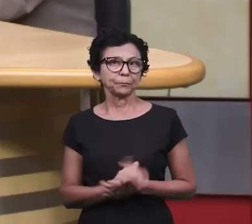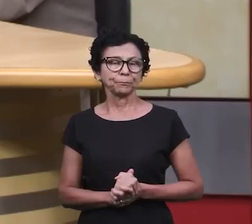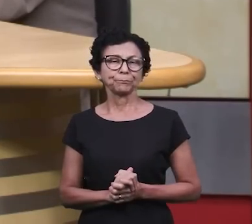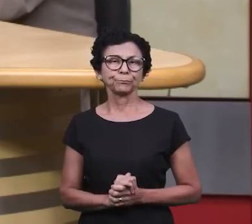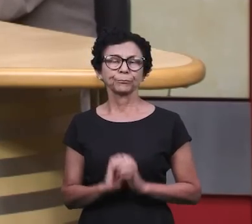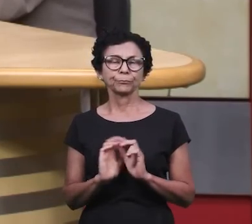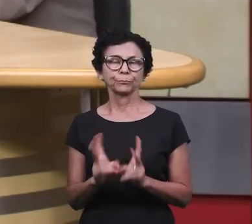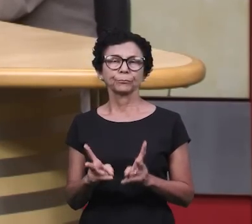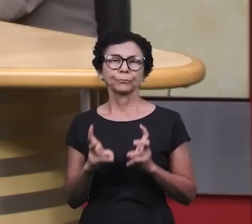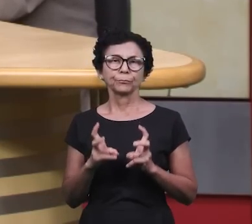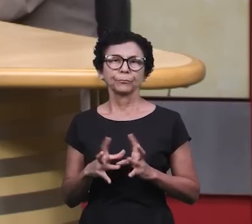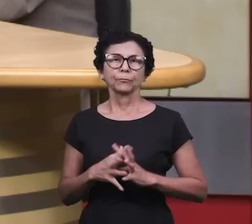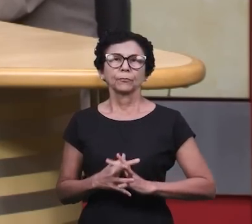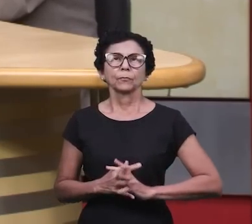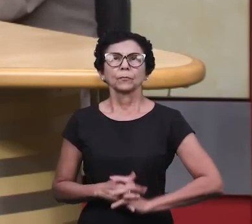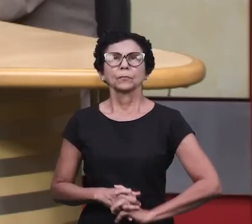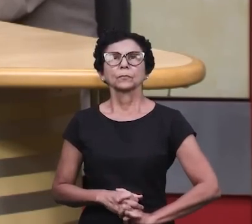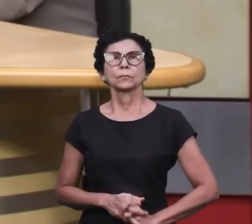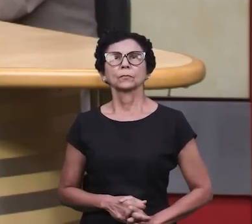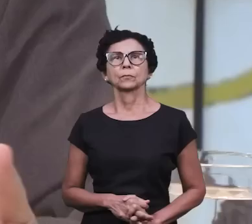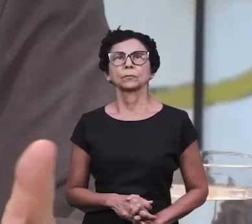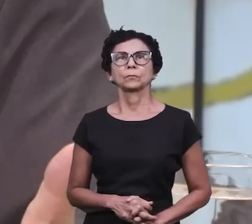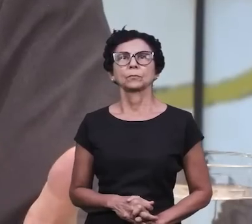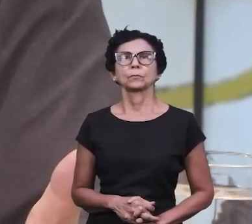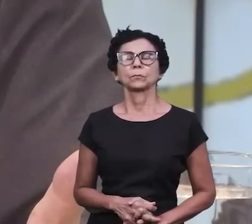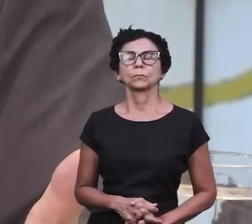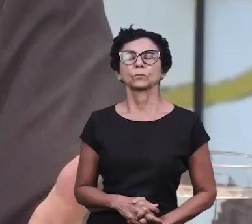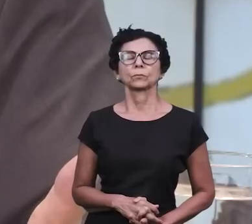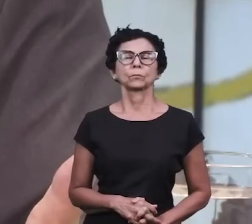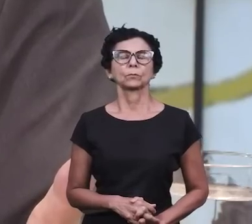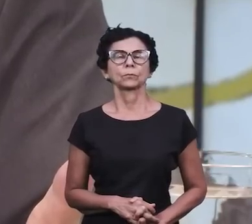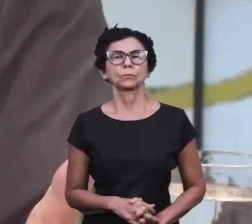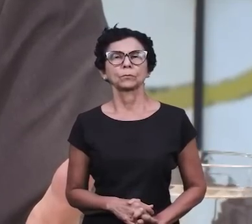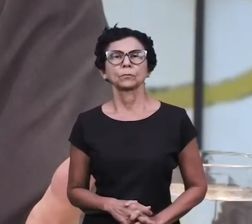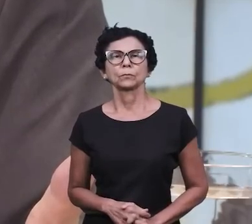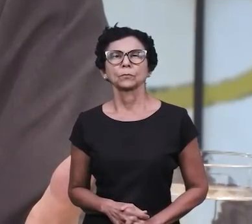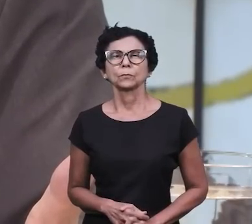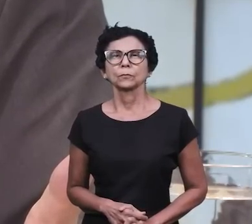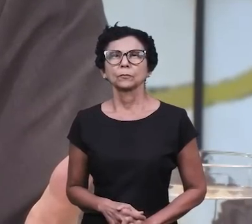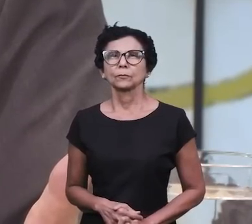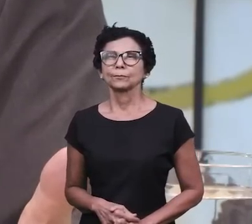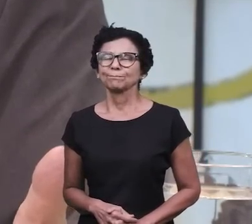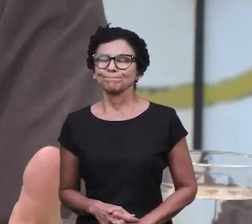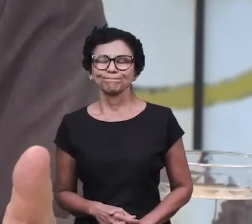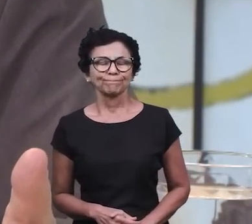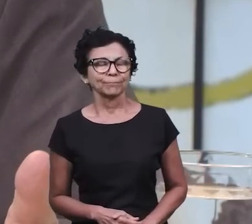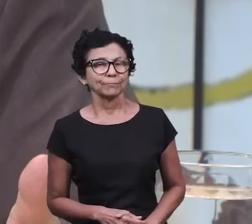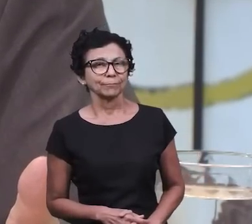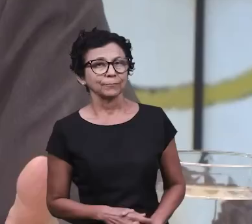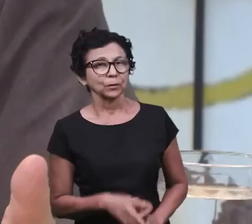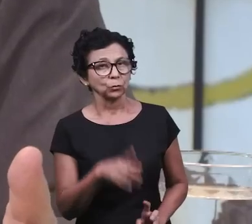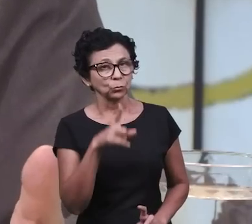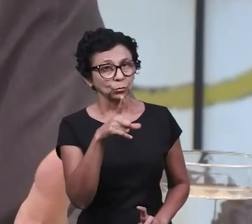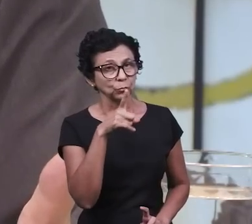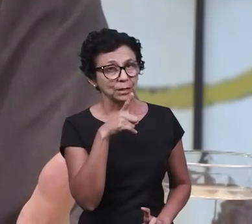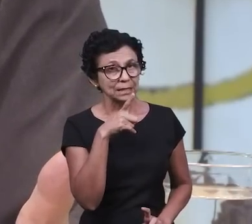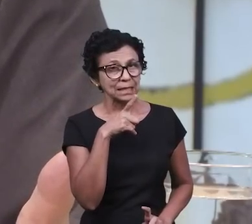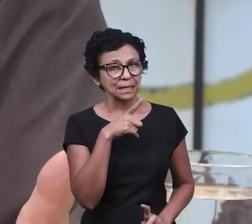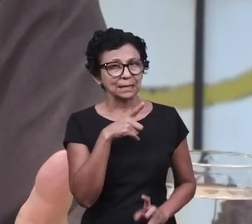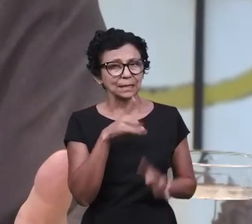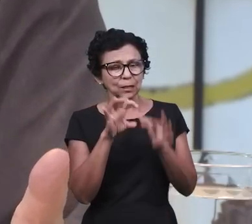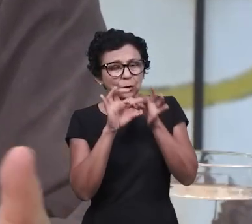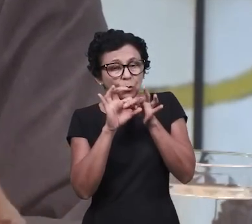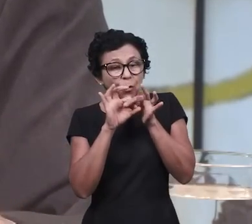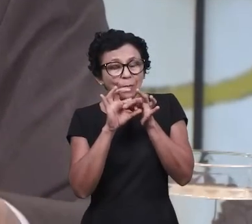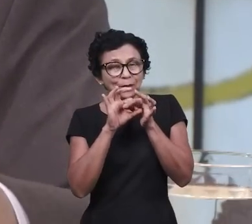que nós percebemos é que o homem no espírito, ele fala a mesma